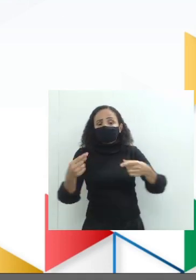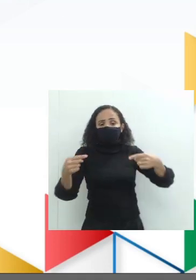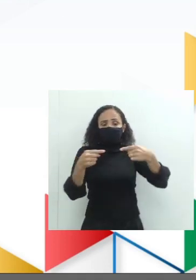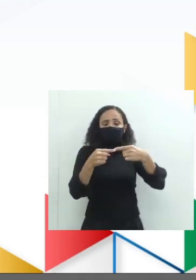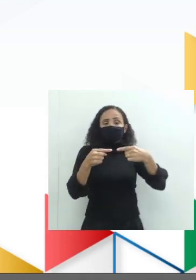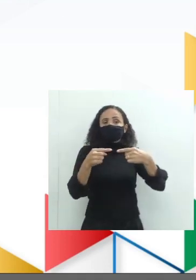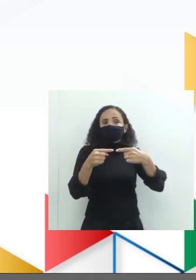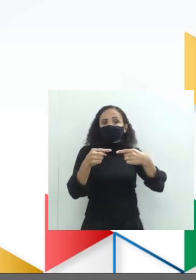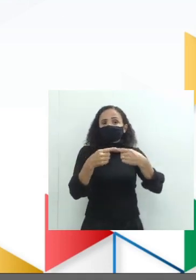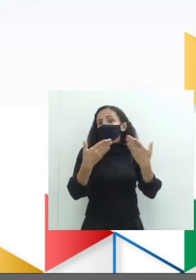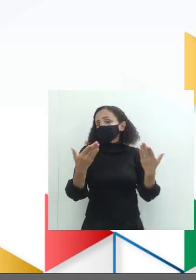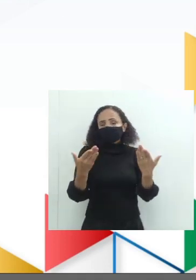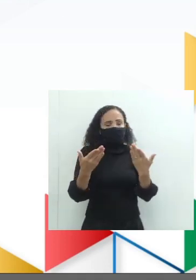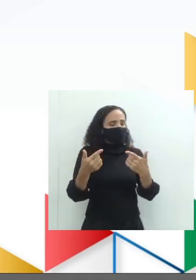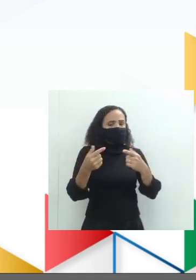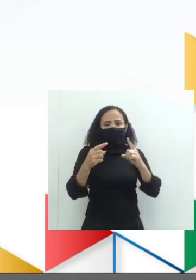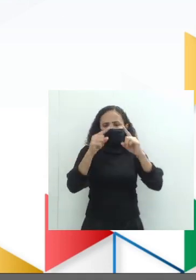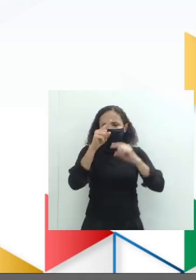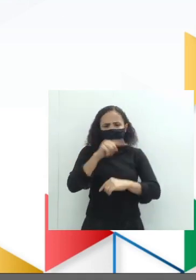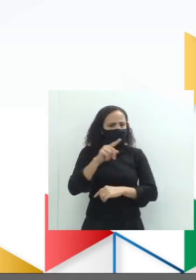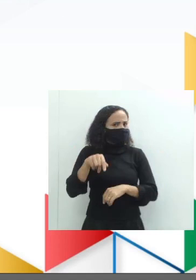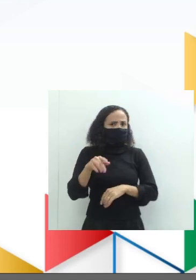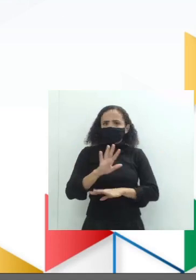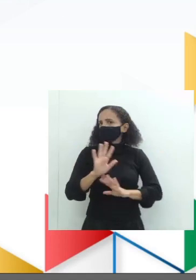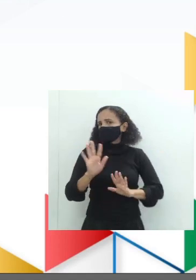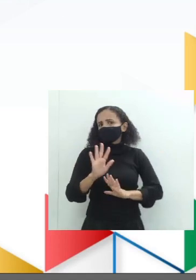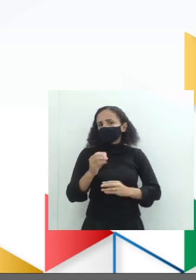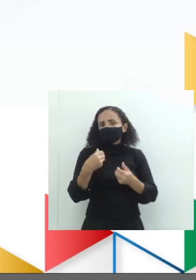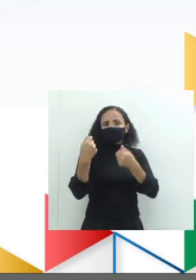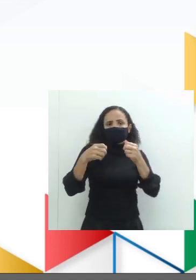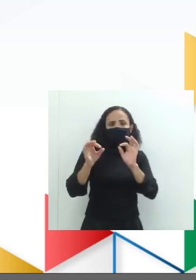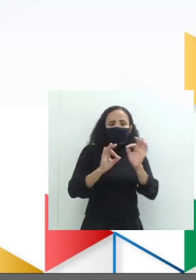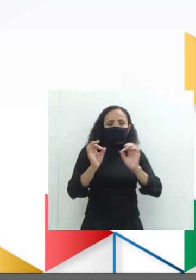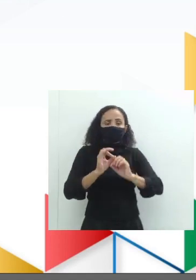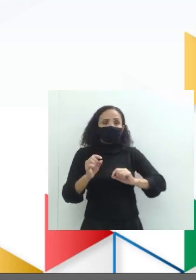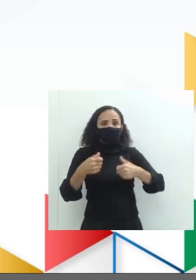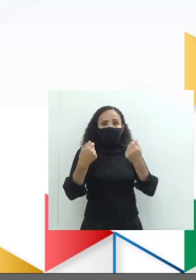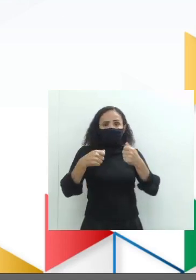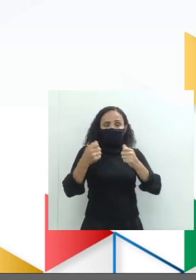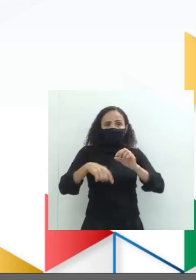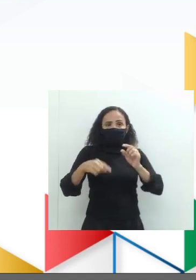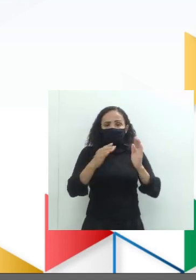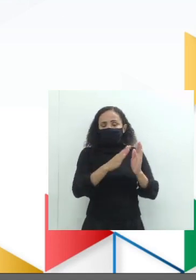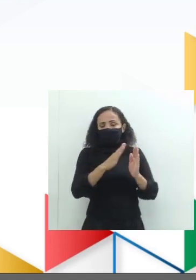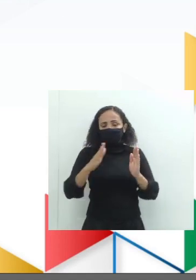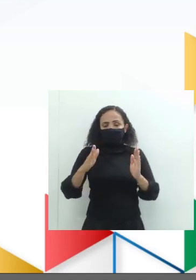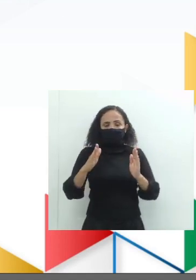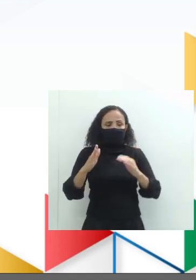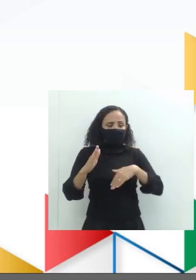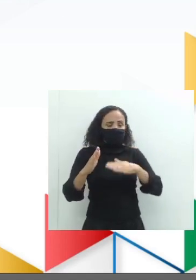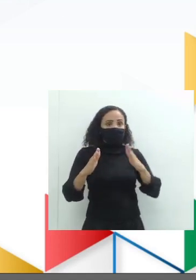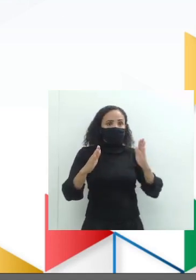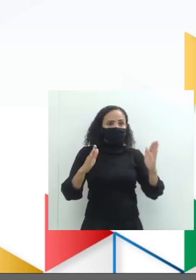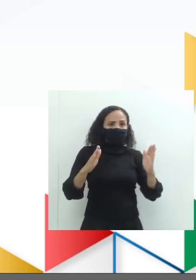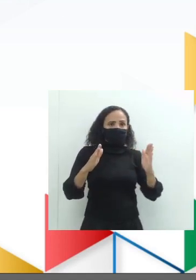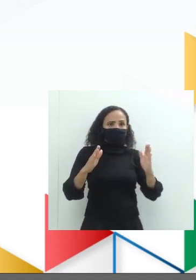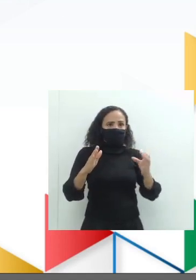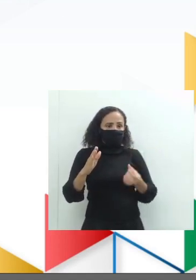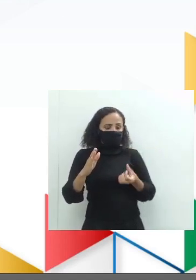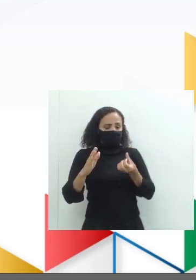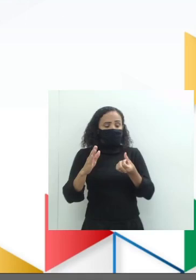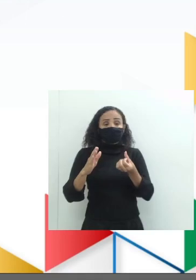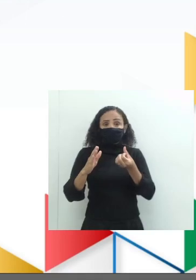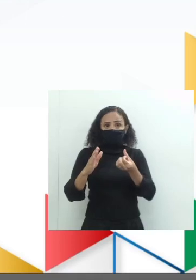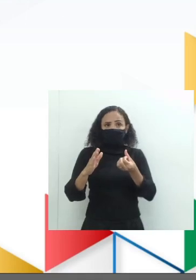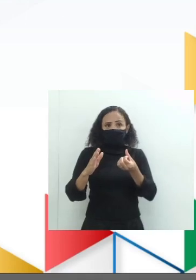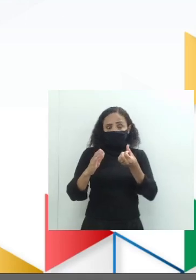Então, por isso ele não é um triângulo. Para que ele fosse um triângulo, esse lado maior, o 6, ele tem que